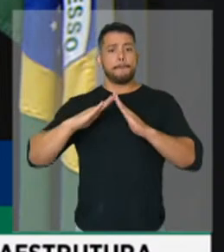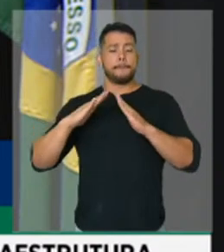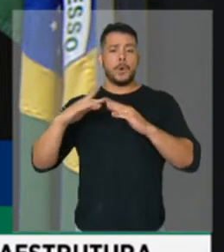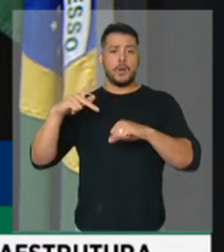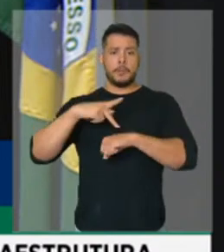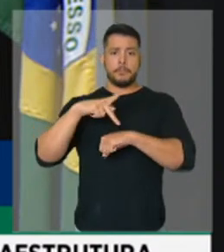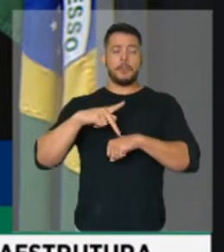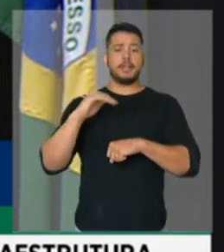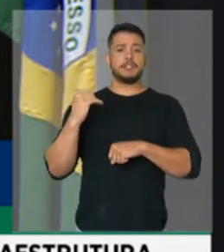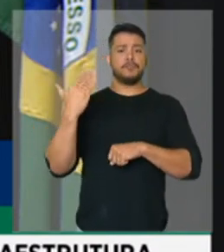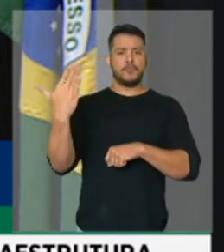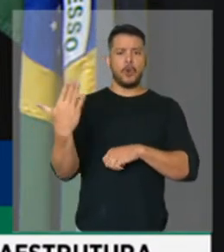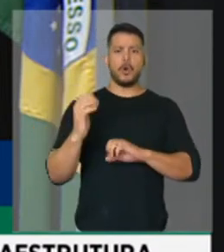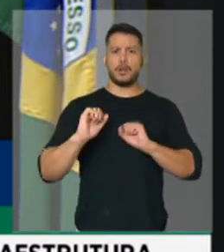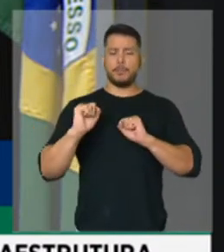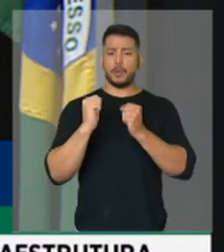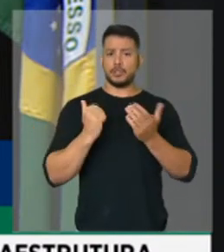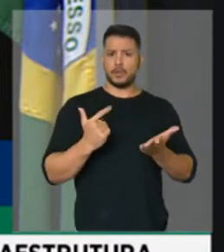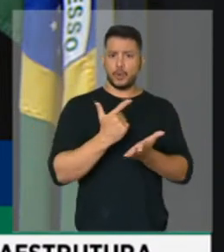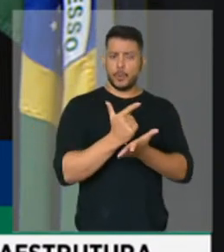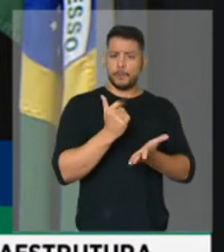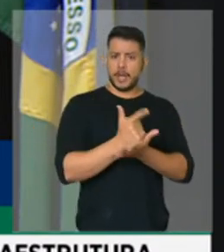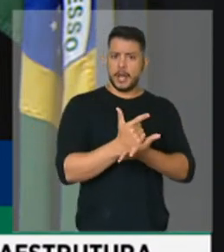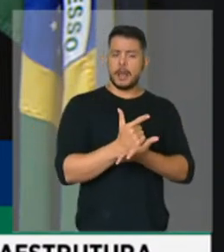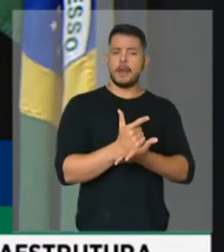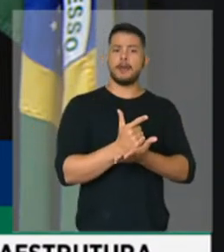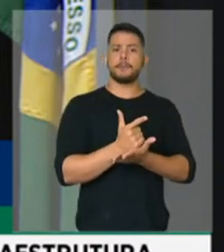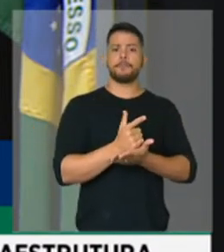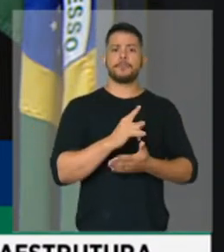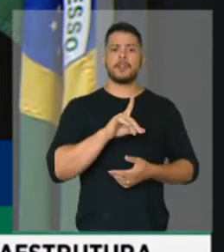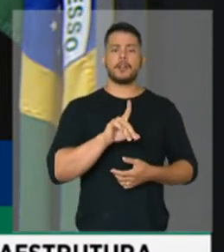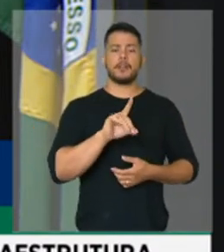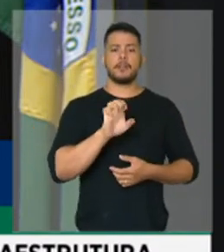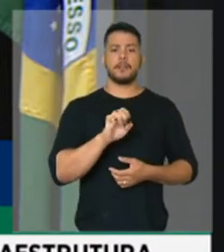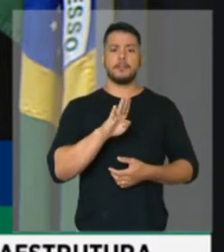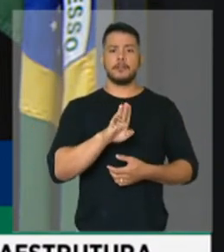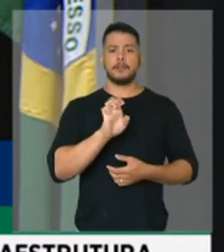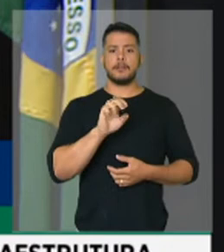de infraestrutura, né? Essa emenda